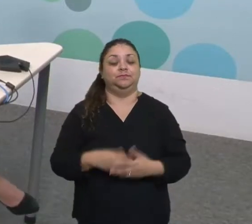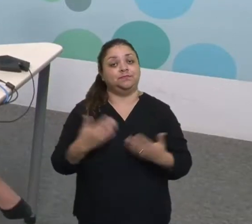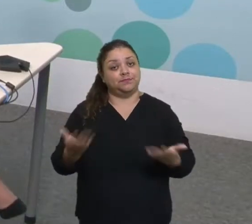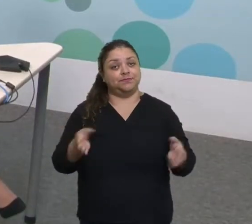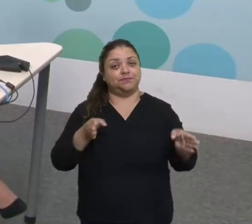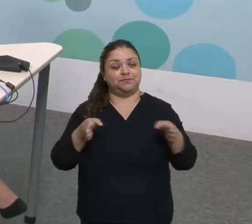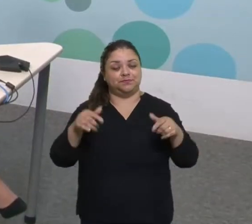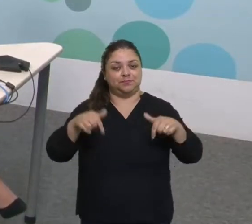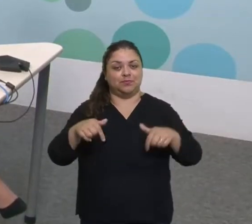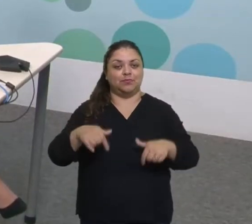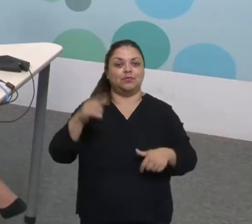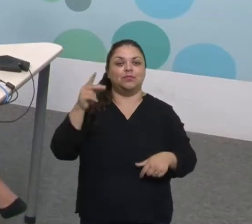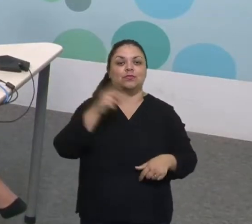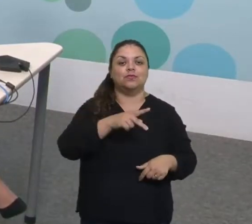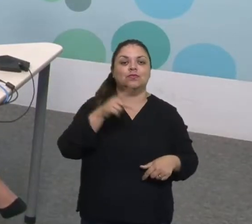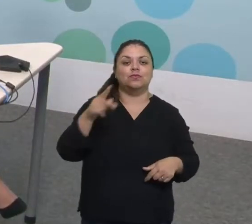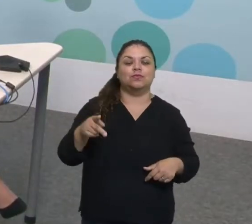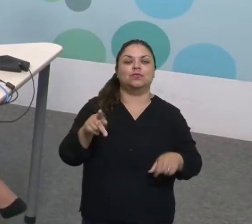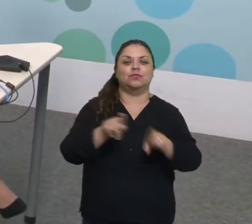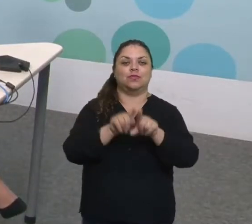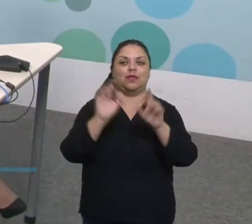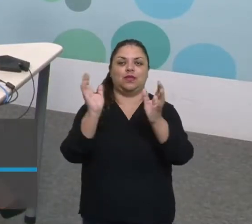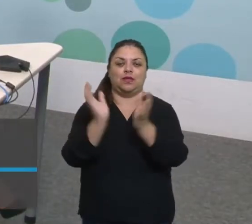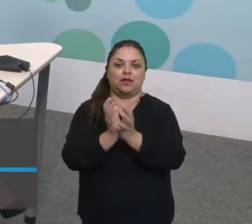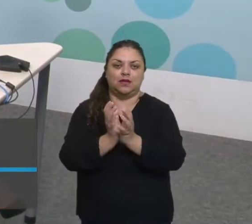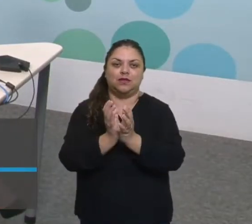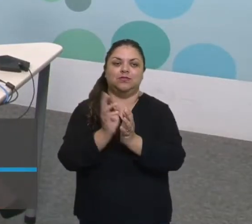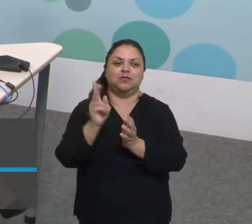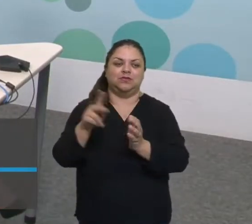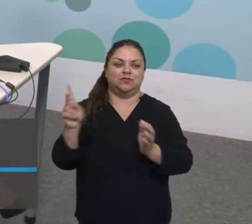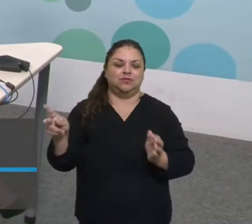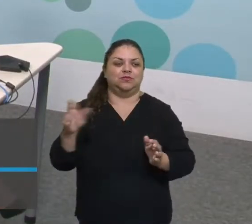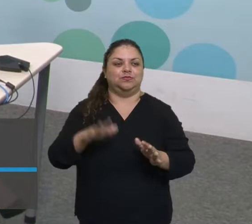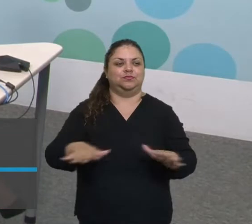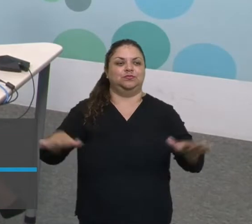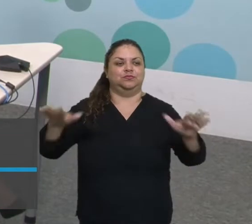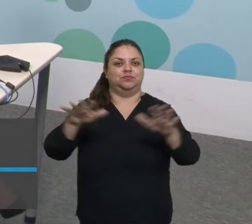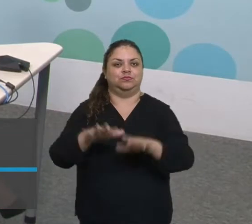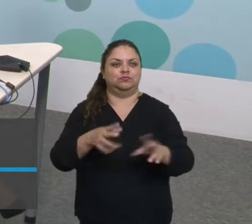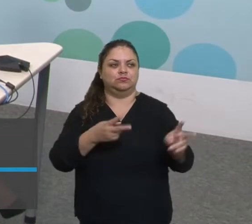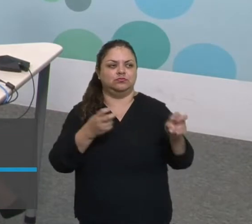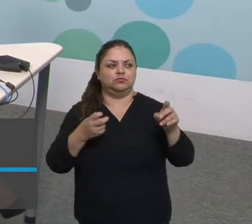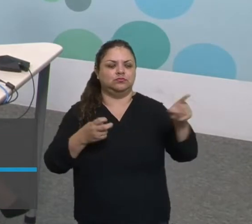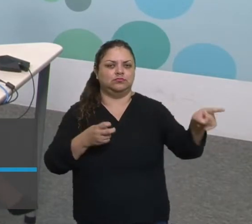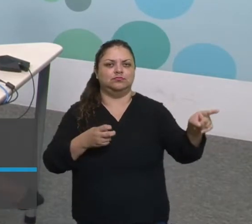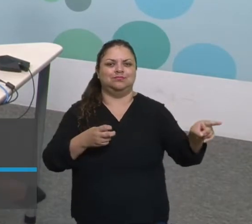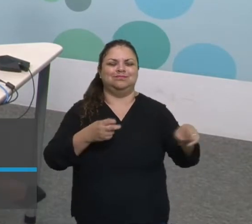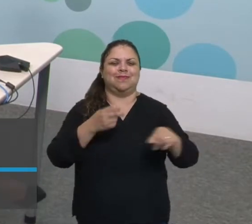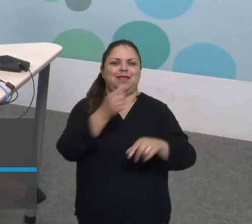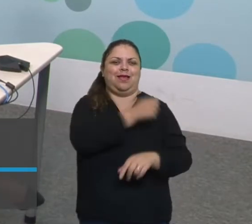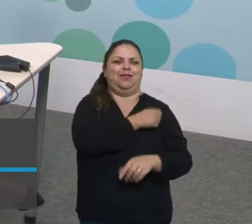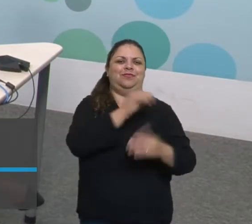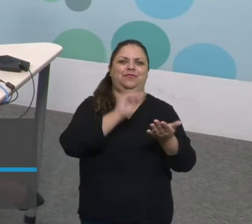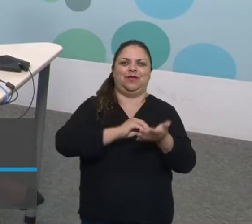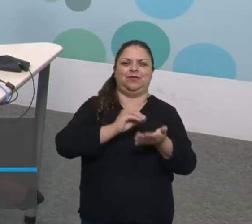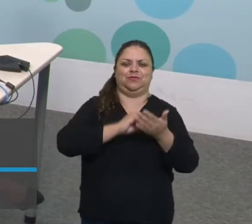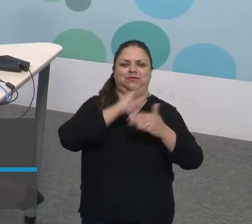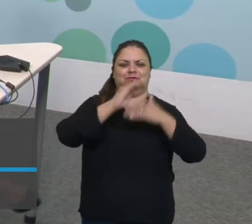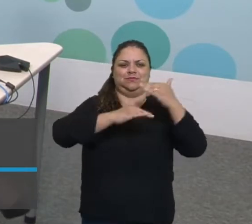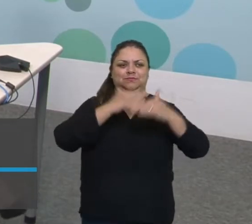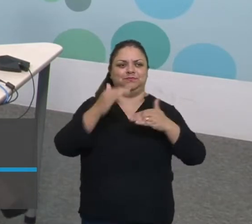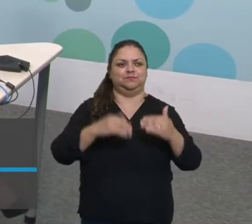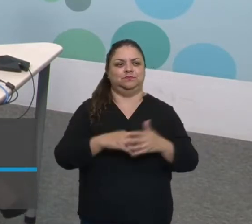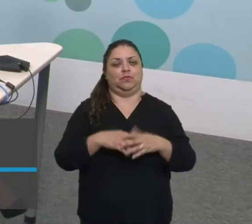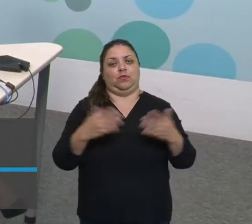professores ele a escola é que p a elencar as habilidades que os alunos não desenvolveram é o ainda